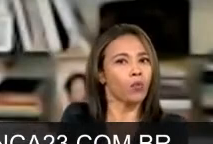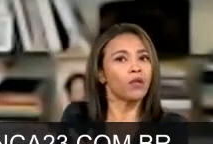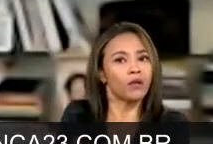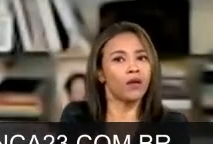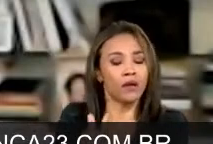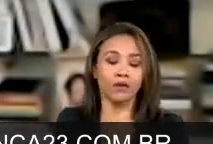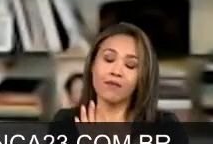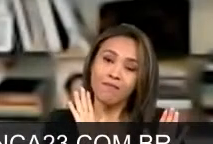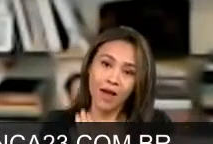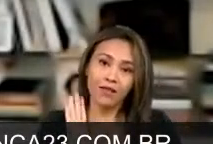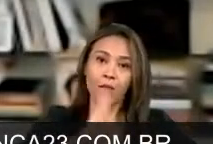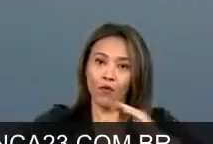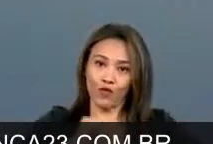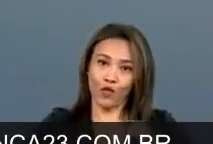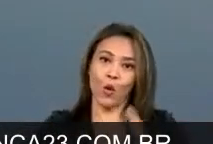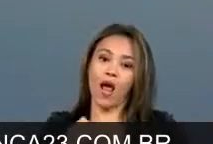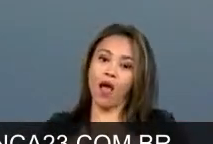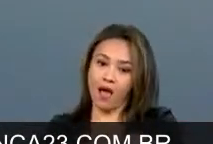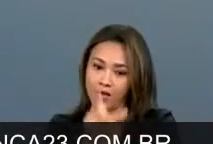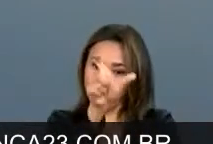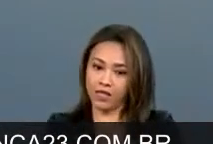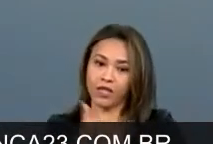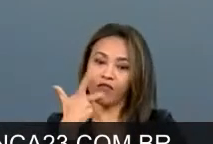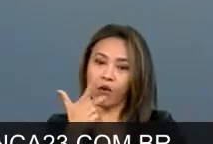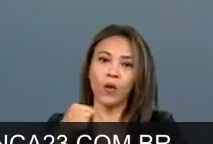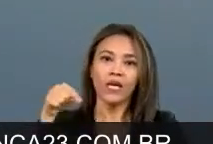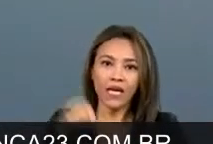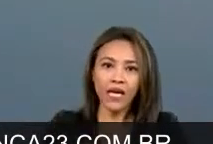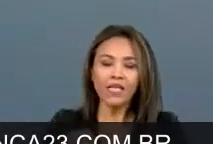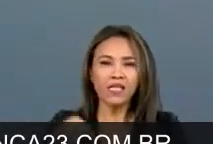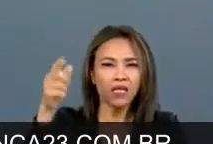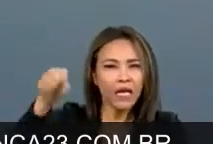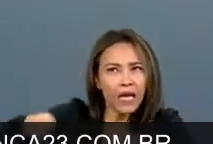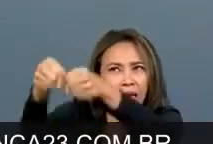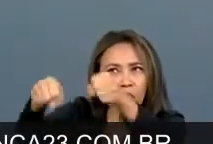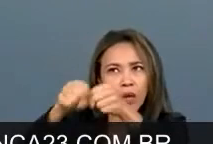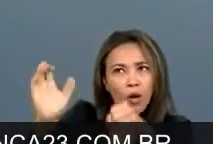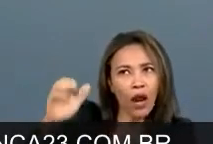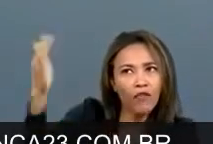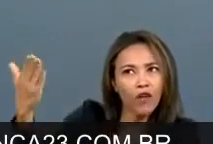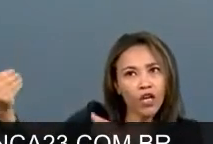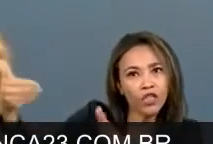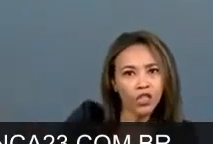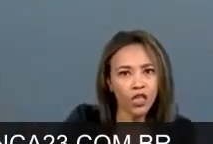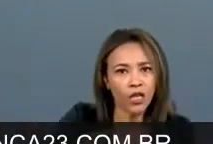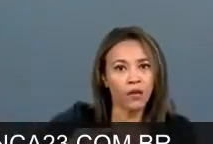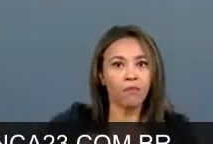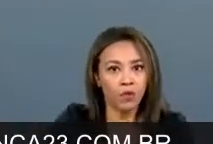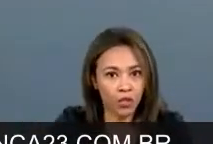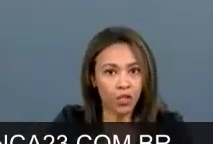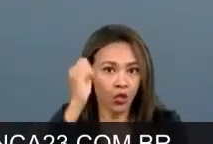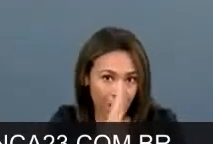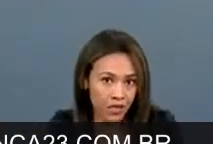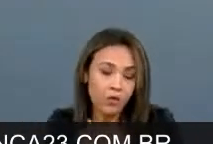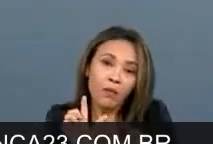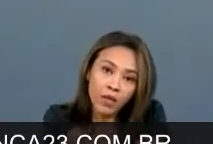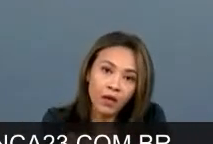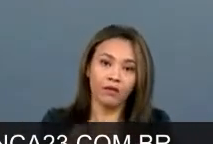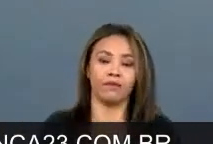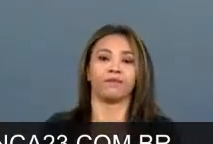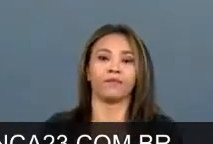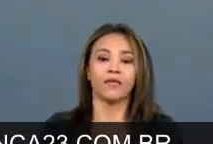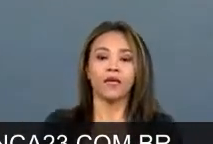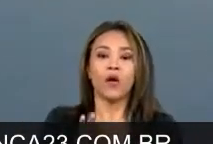que conversaram com a reportagem, o risco de que essa onda chegue ao Brasil é pequeno. Quando a gente traz isso para o